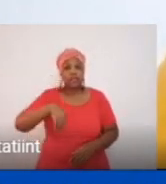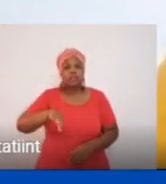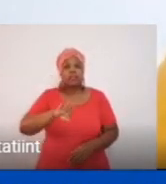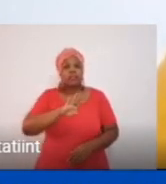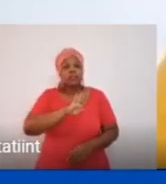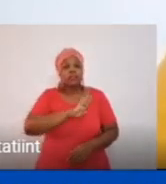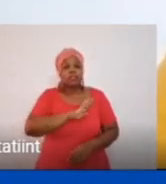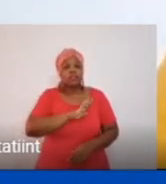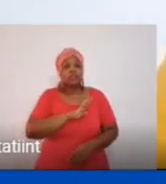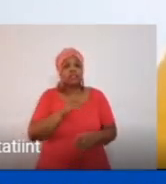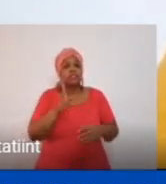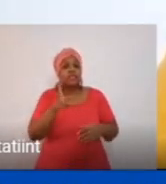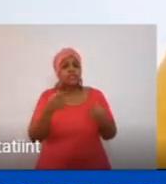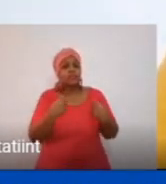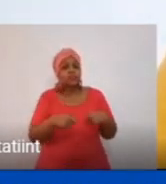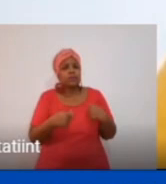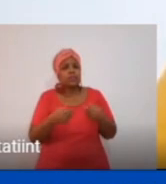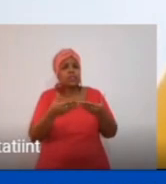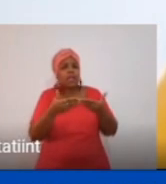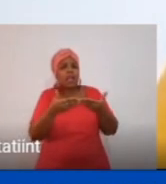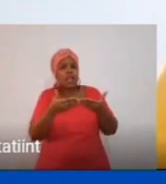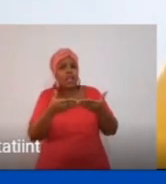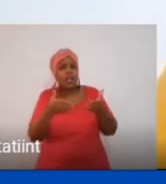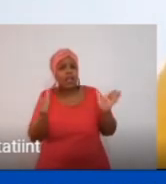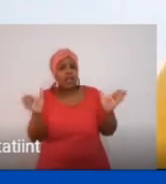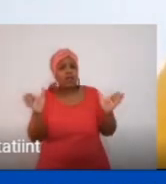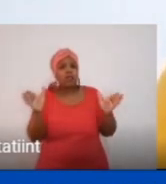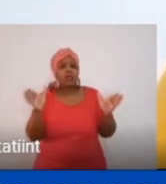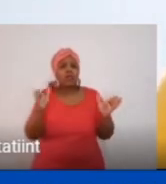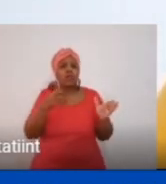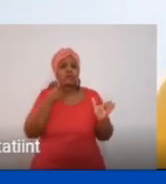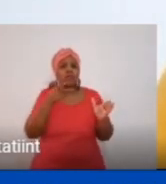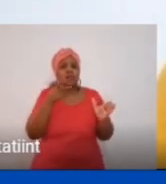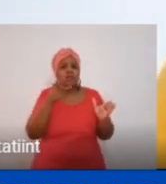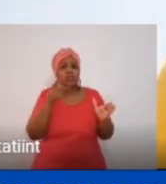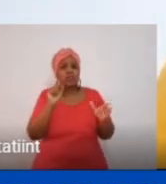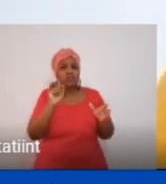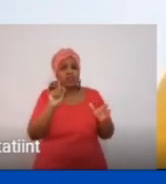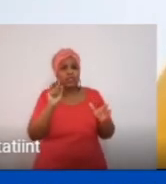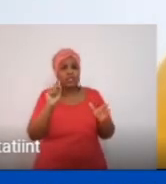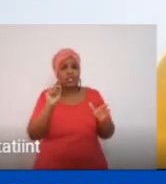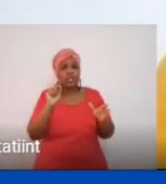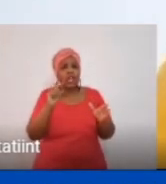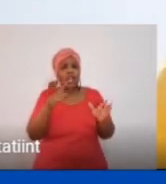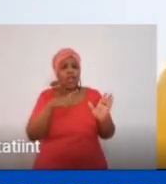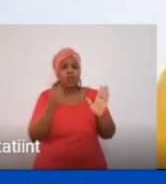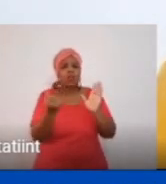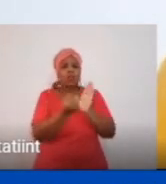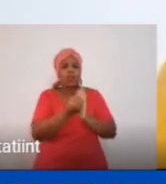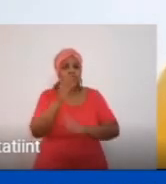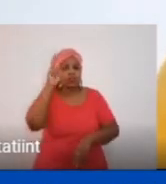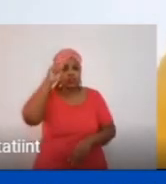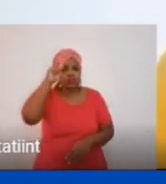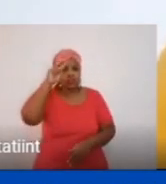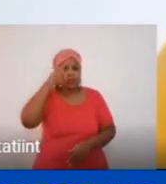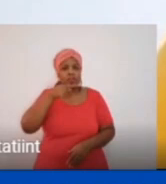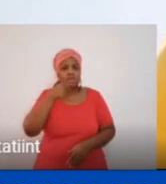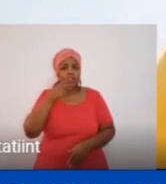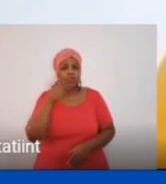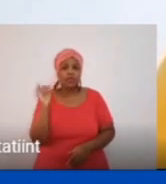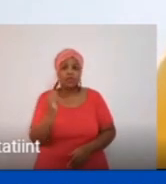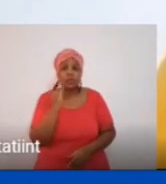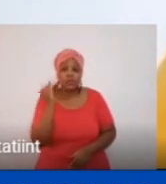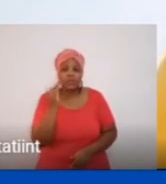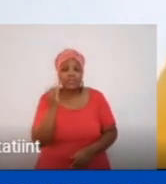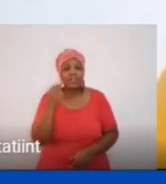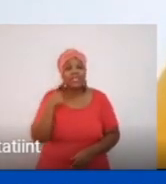sempre precisa tanto reconstituir o seu marco histórico, como projetar a sua importância e